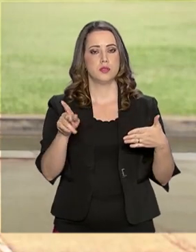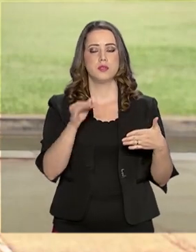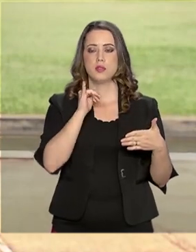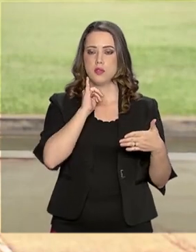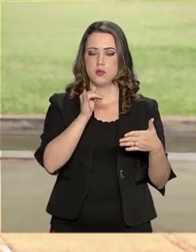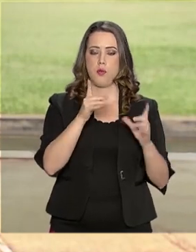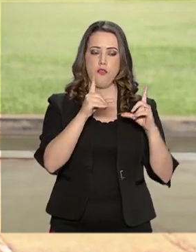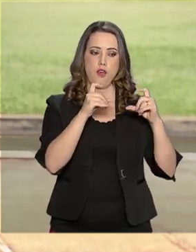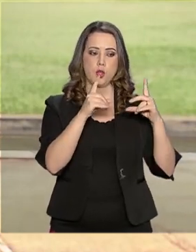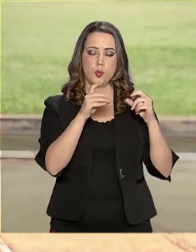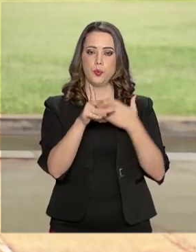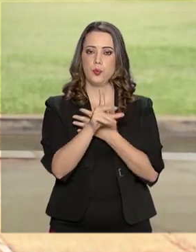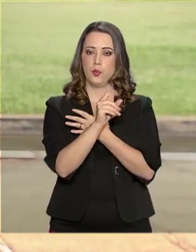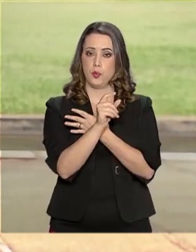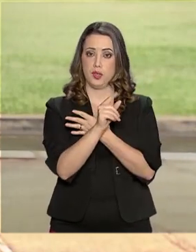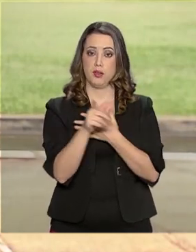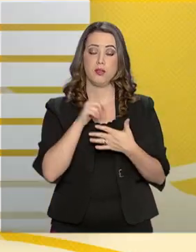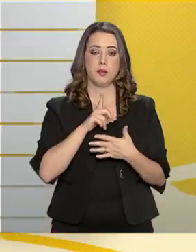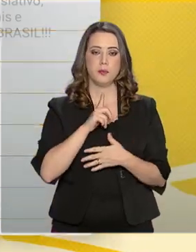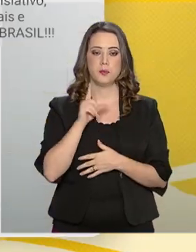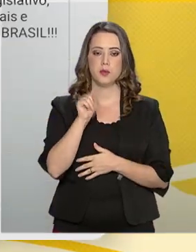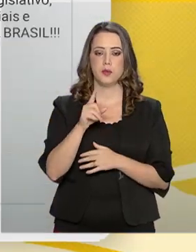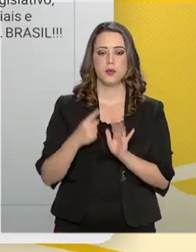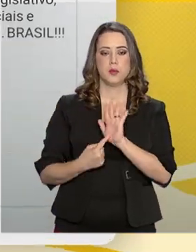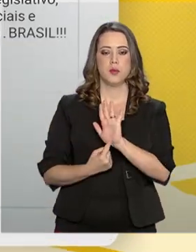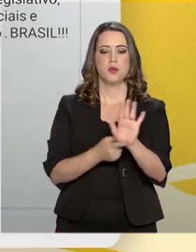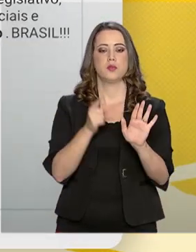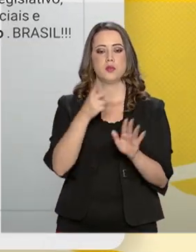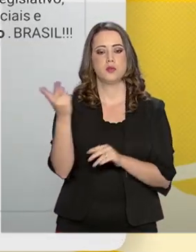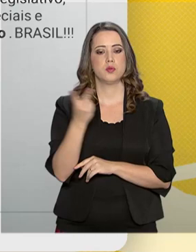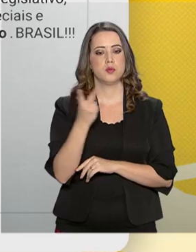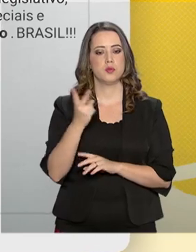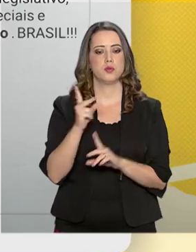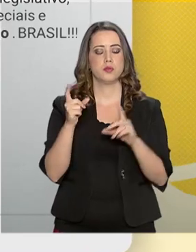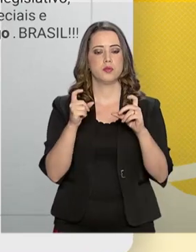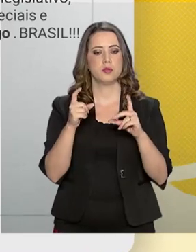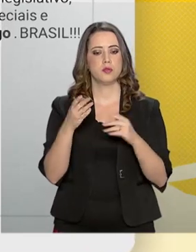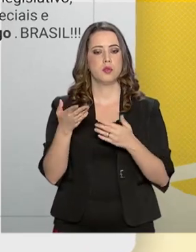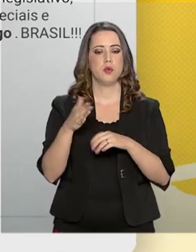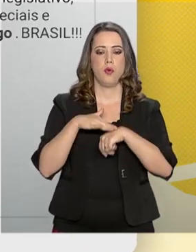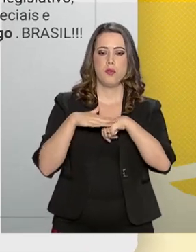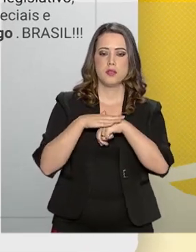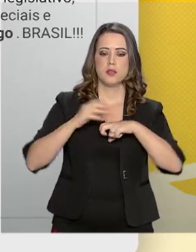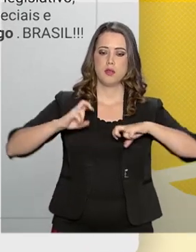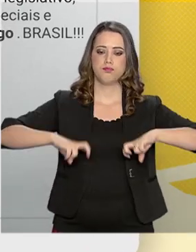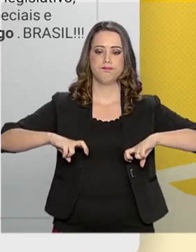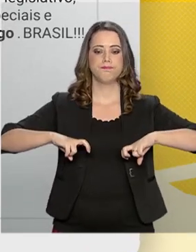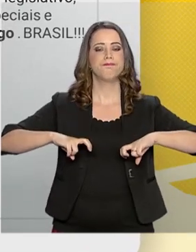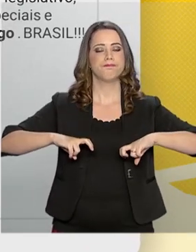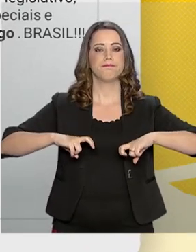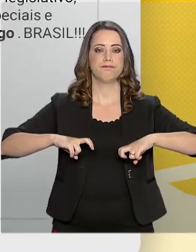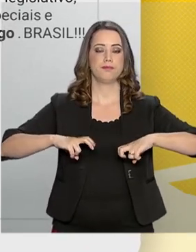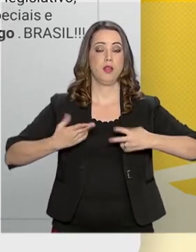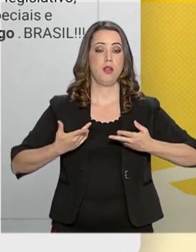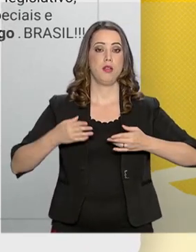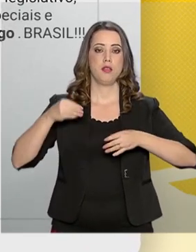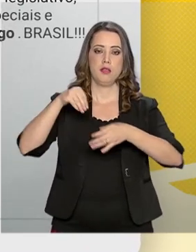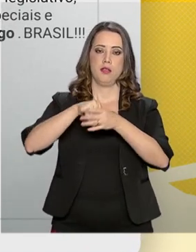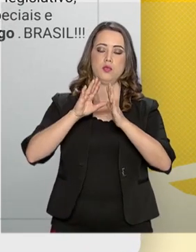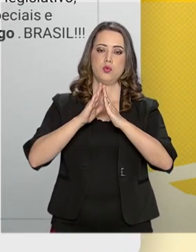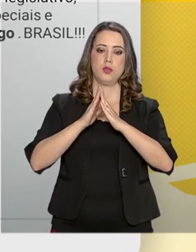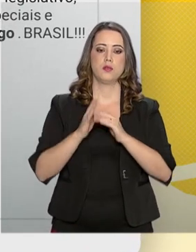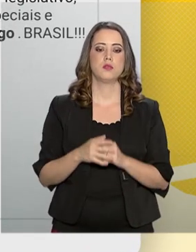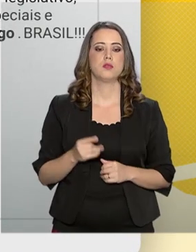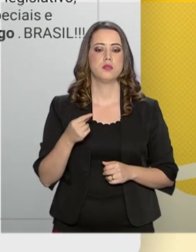publicou uma foto no twitter né essa foto mostrando os dois sentados ali conversando um de frente para o outro lá dentro no palácio da alvorada